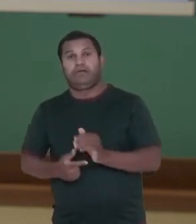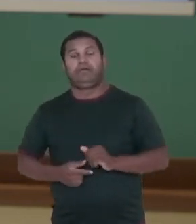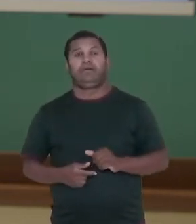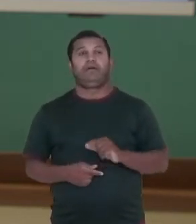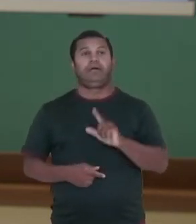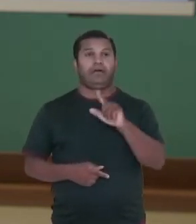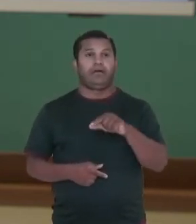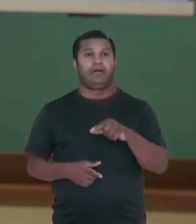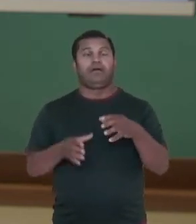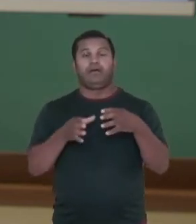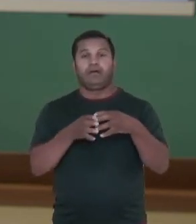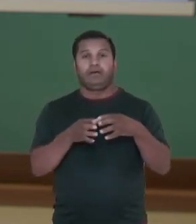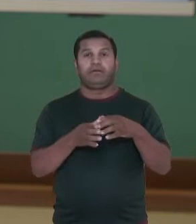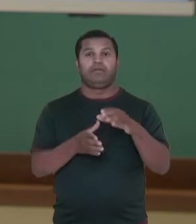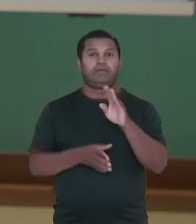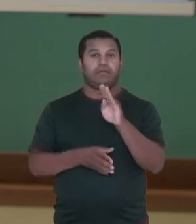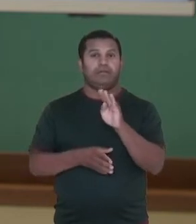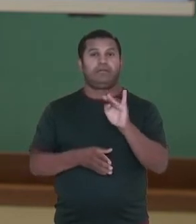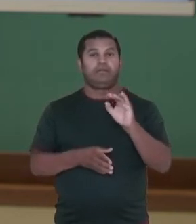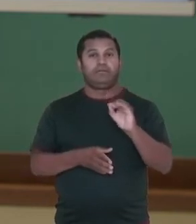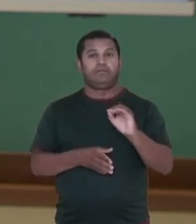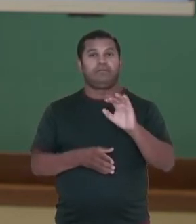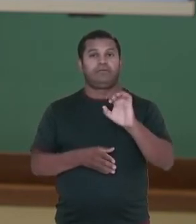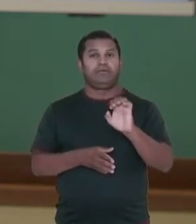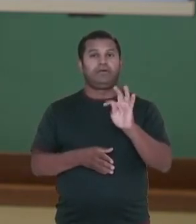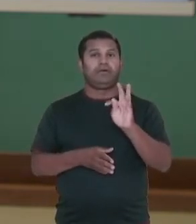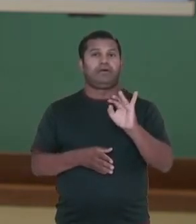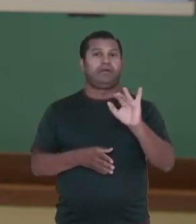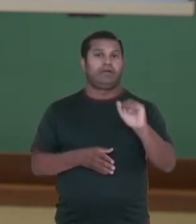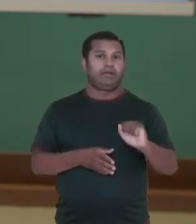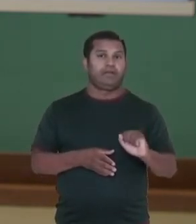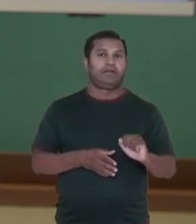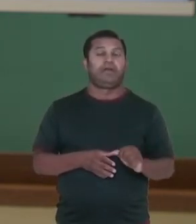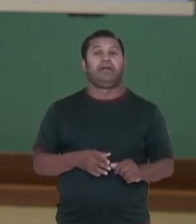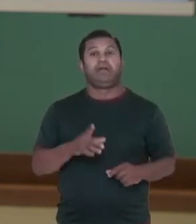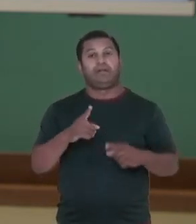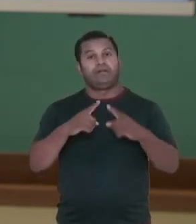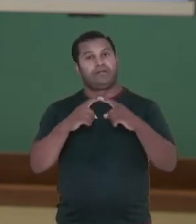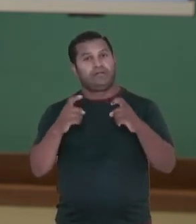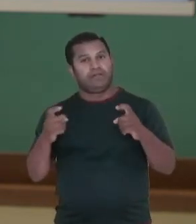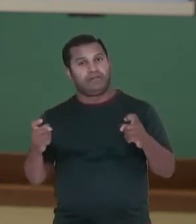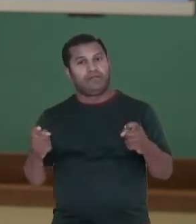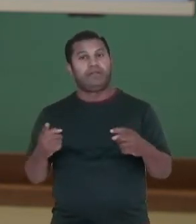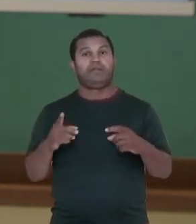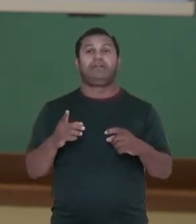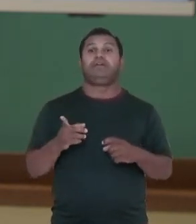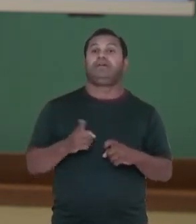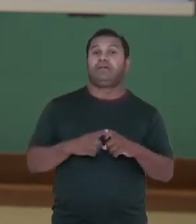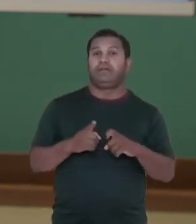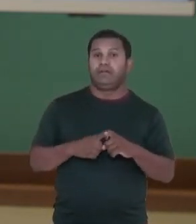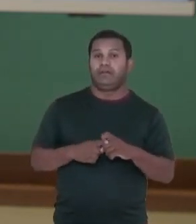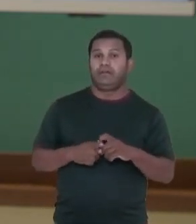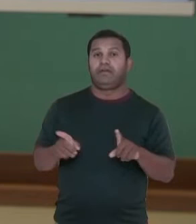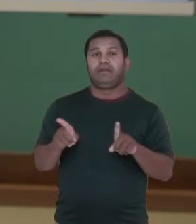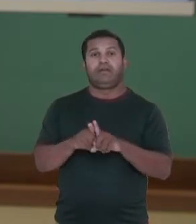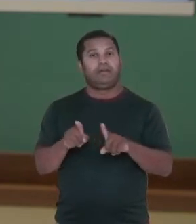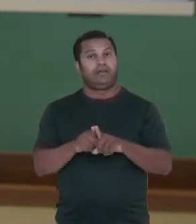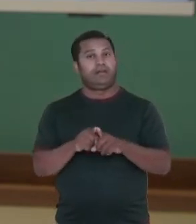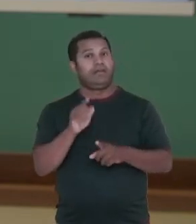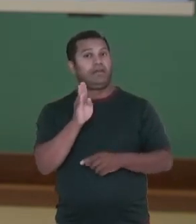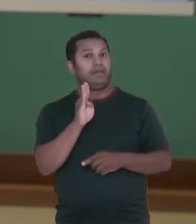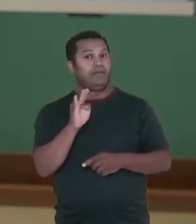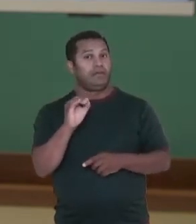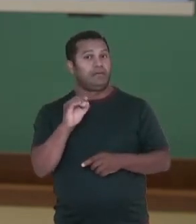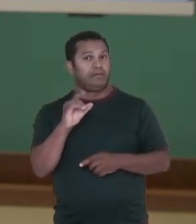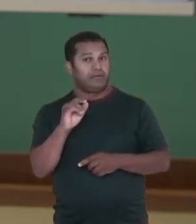princípios? São cientistas, né, tanto da área médica, da área biológica, quanto da área de humanas, né?